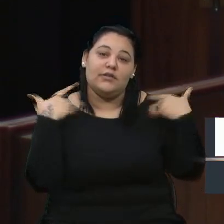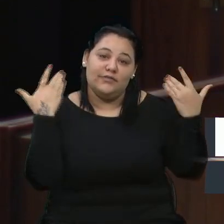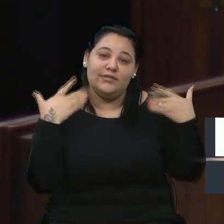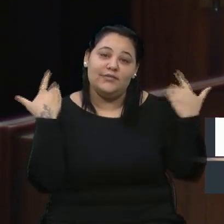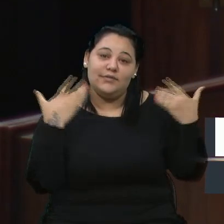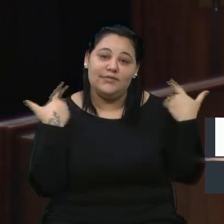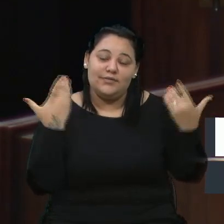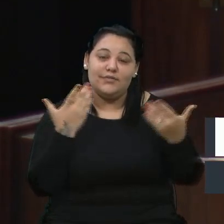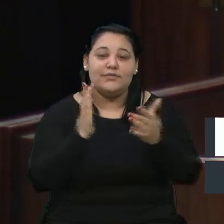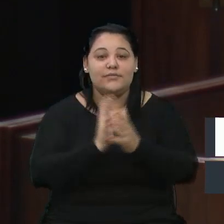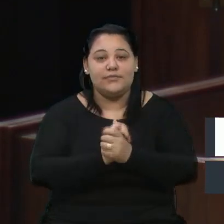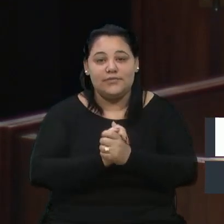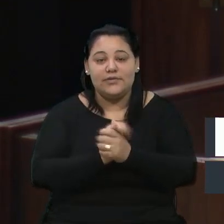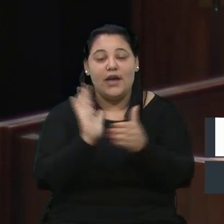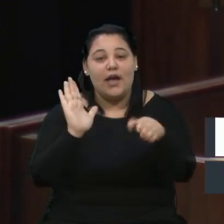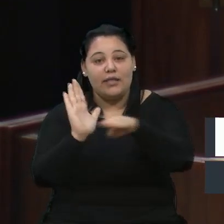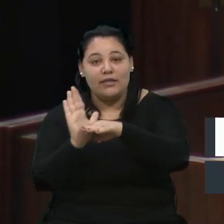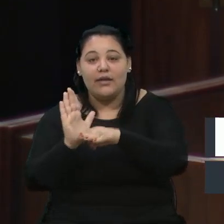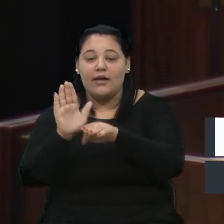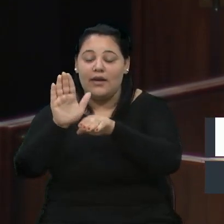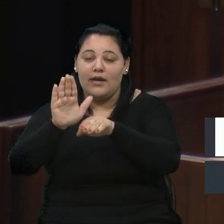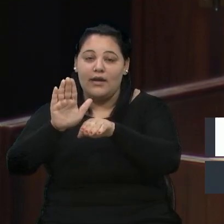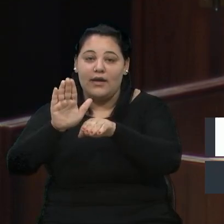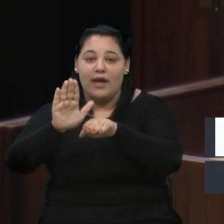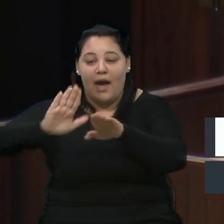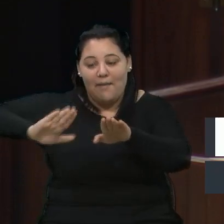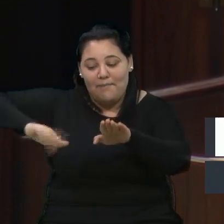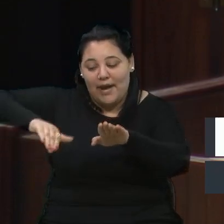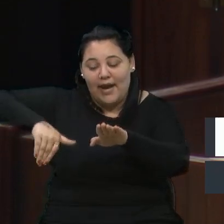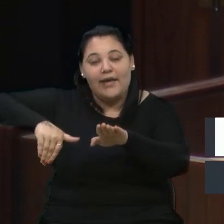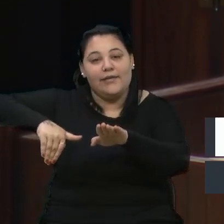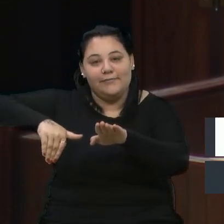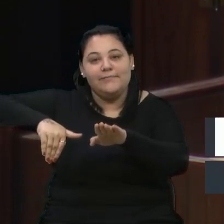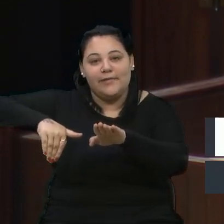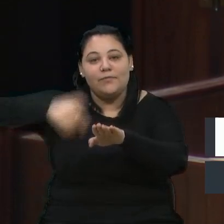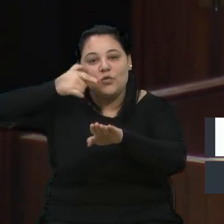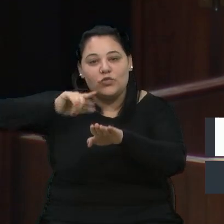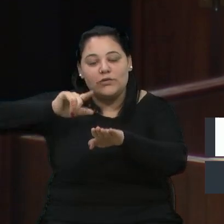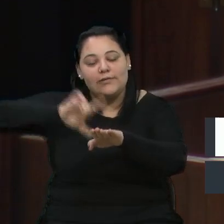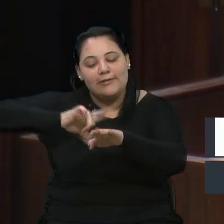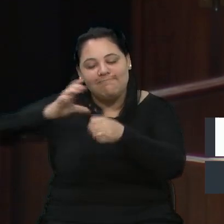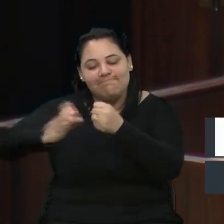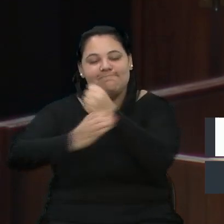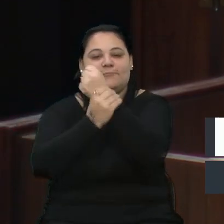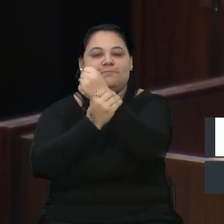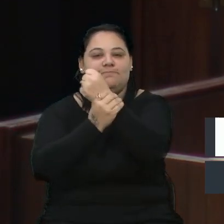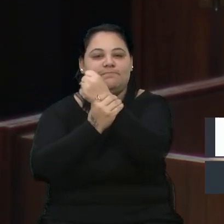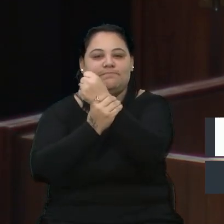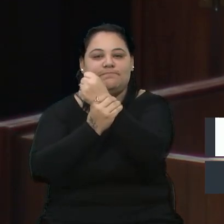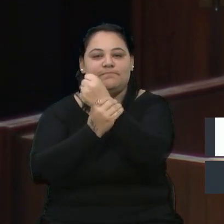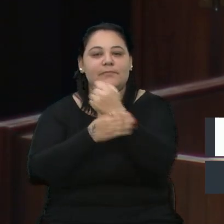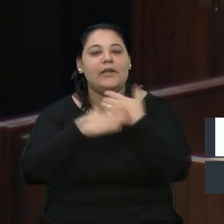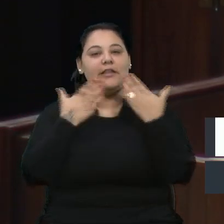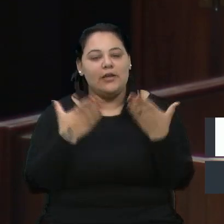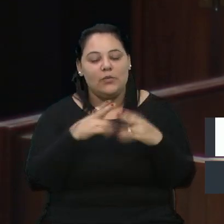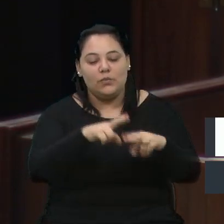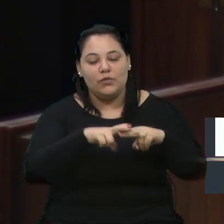Sol, chegar até o seu destino, que é o litoral, com segurança. Então,